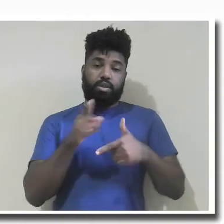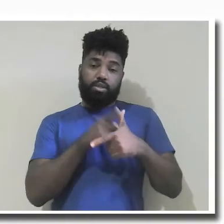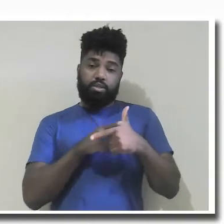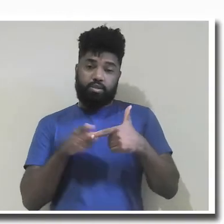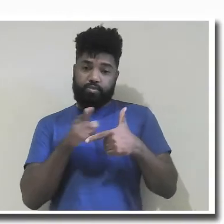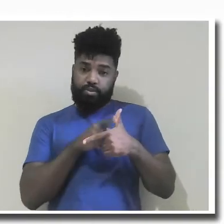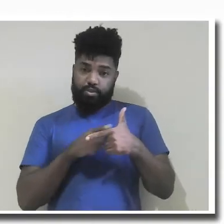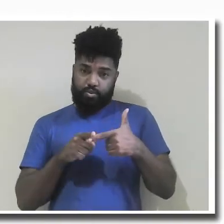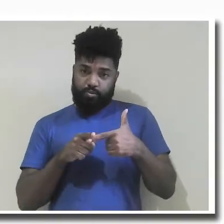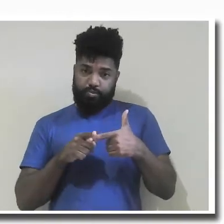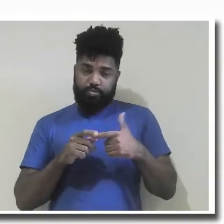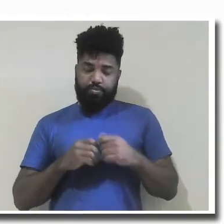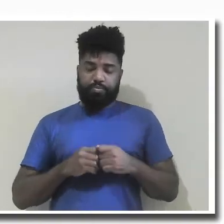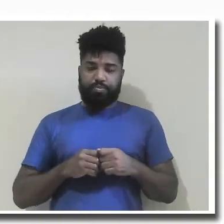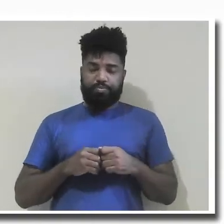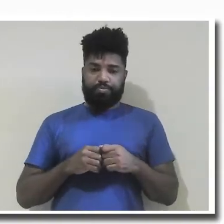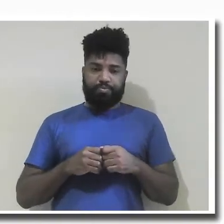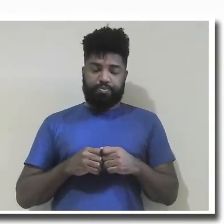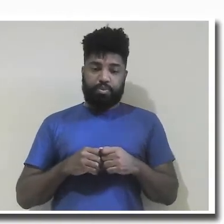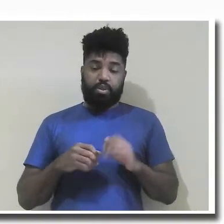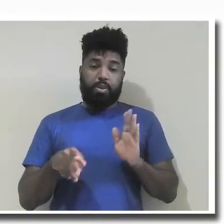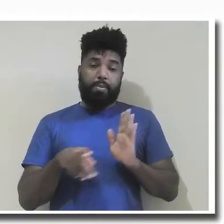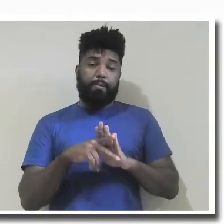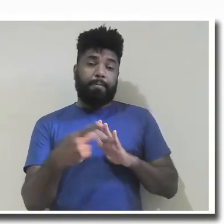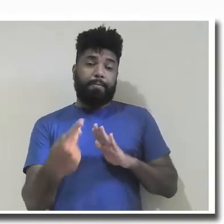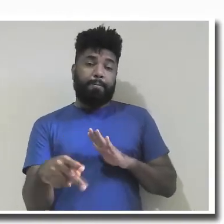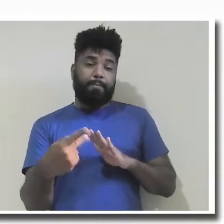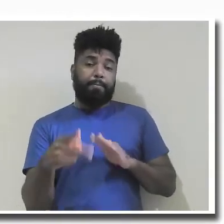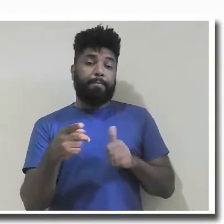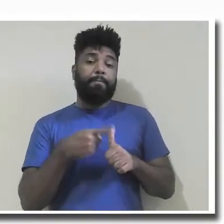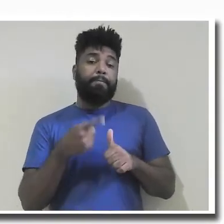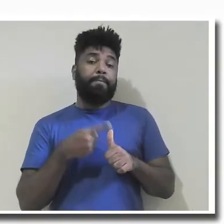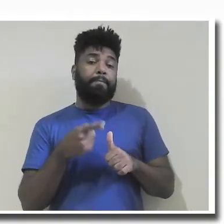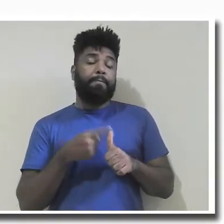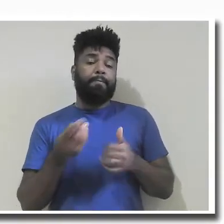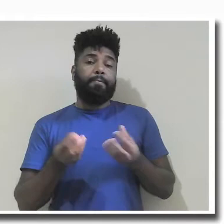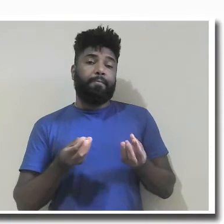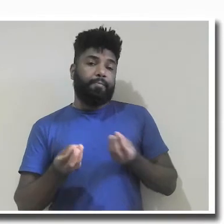divisão. Como primeira propriedade,